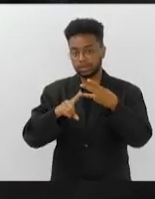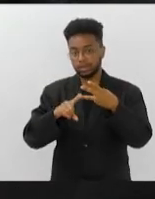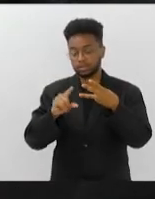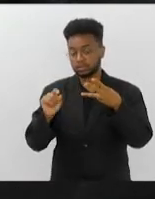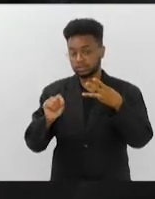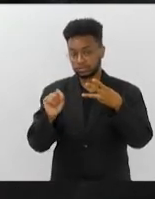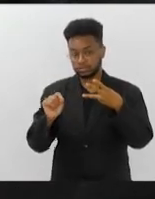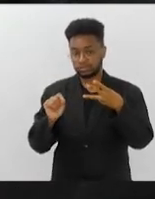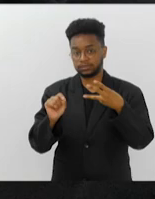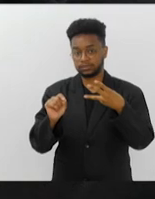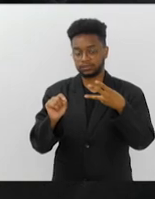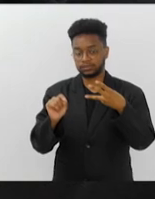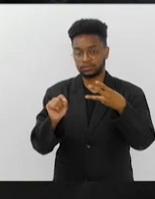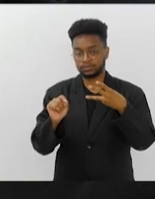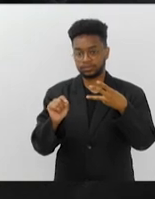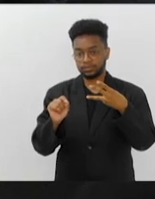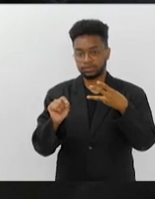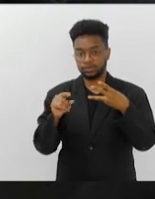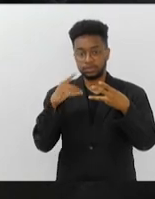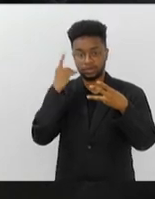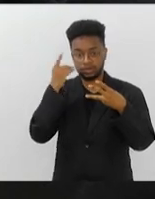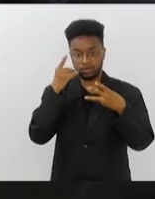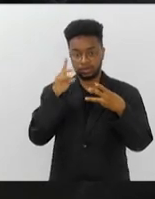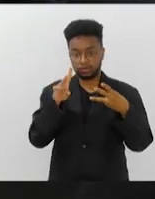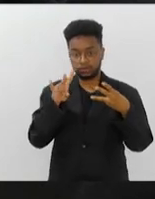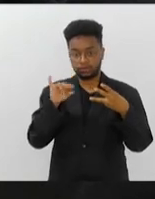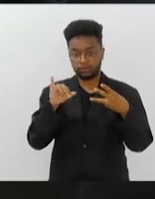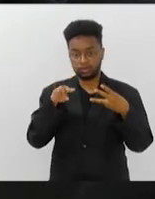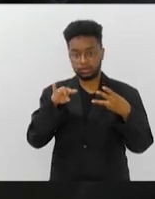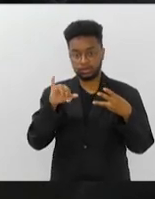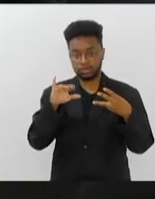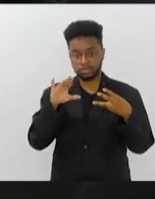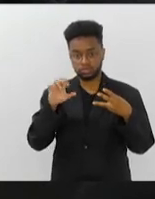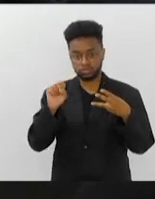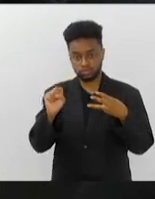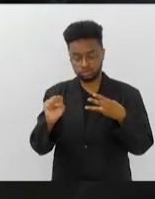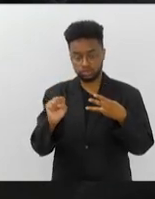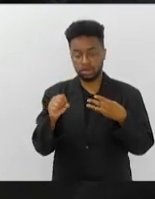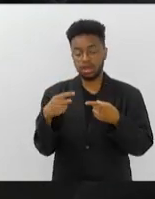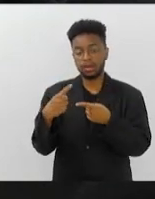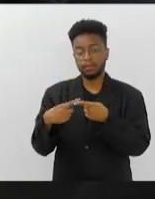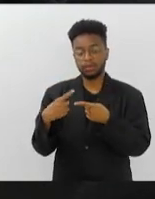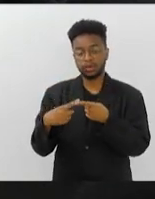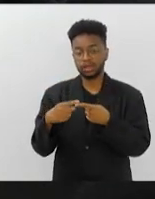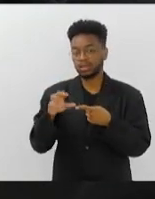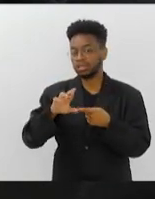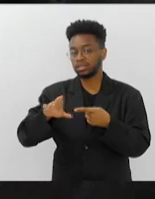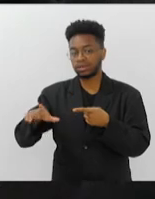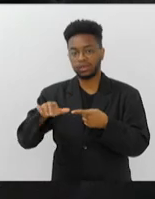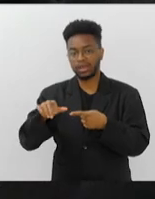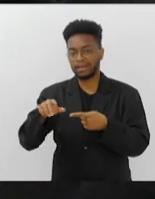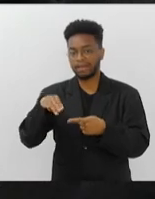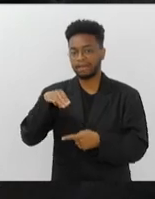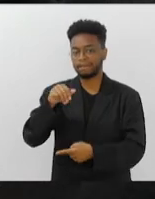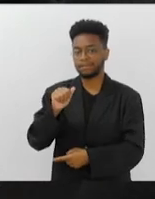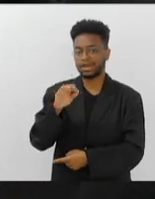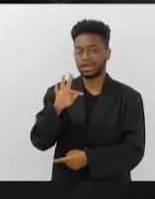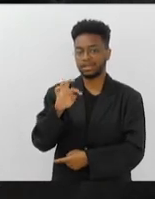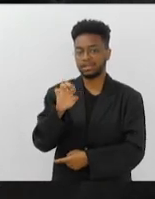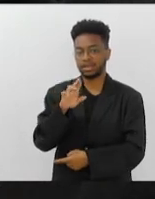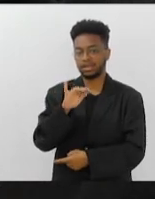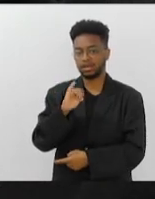vertente, que é do deputado Vinícius Cozzolino, que não foi material nem